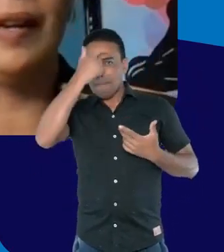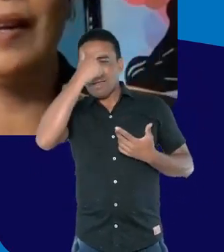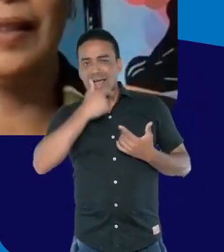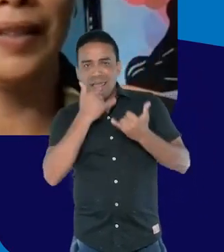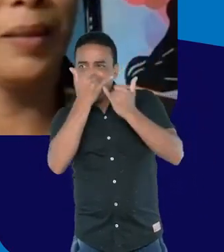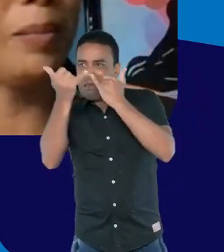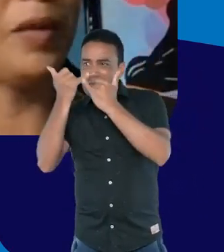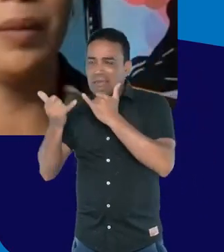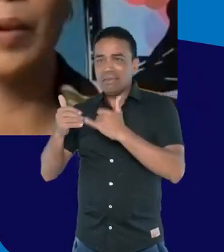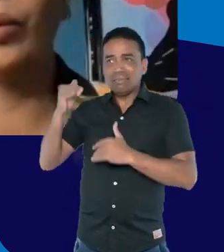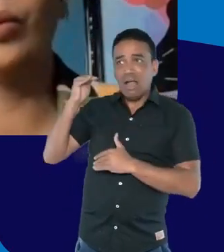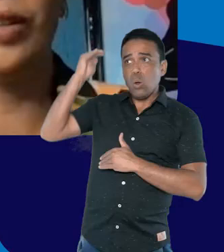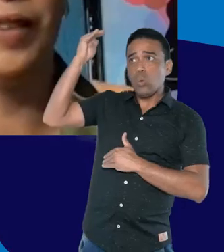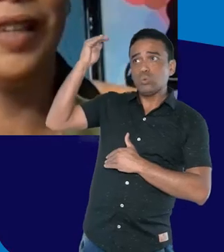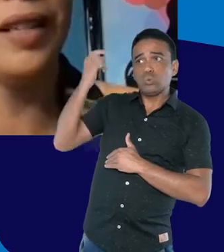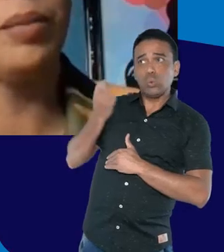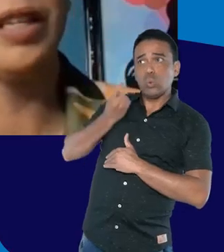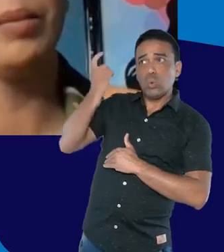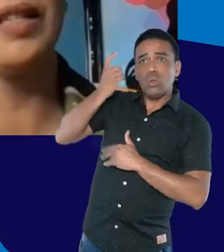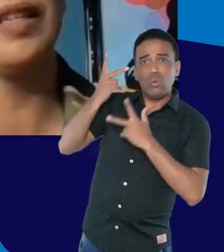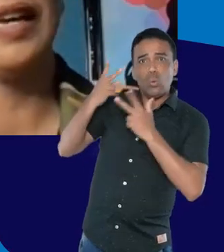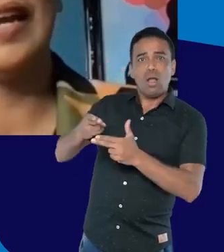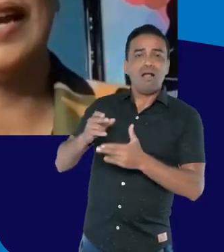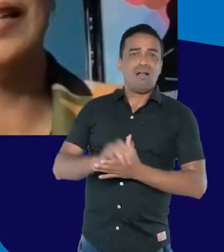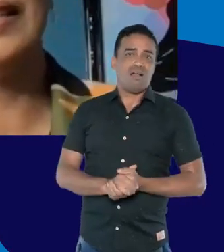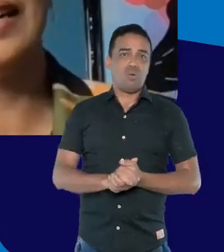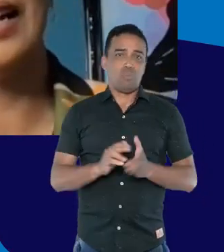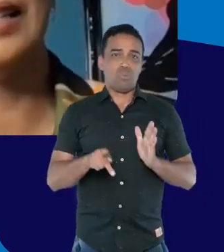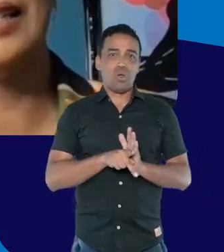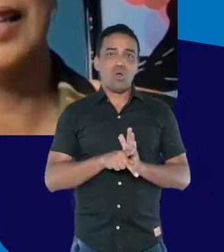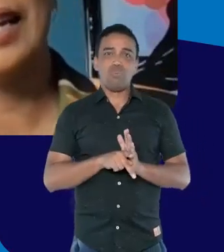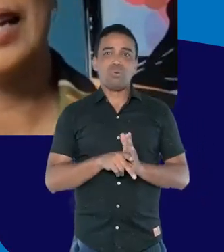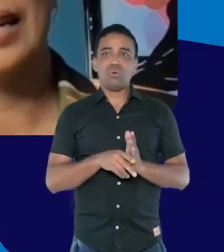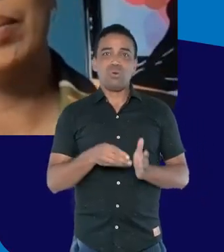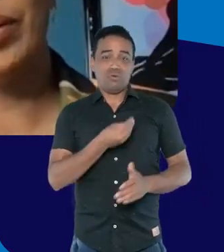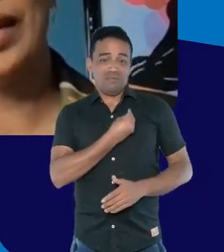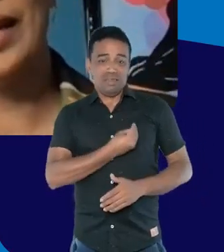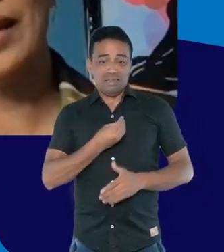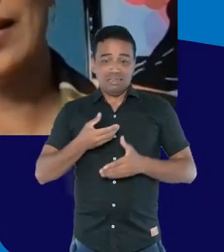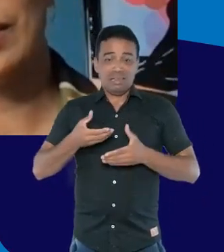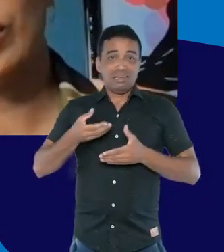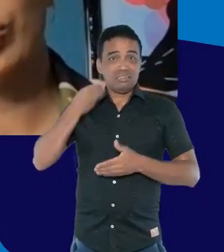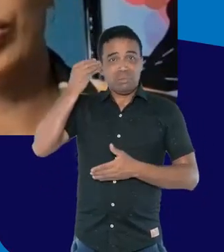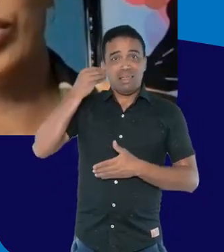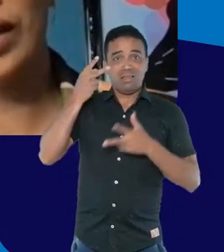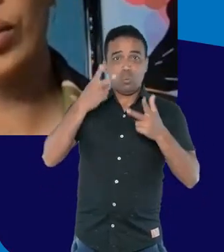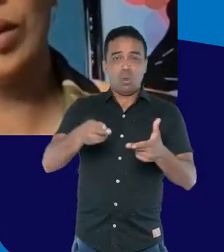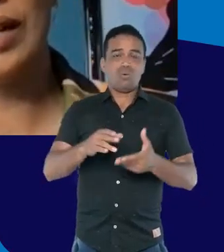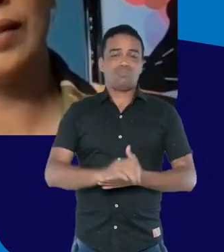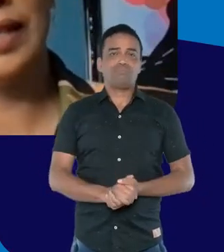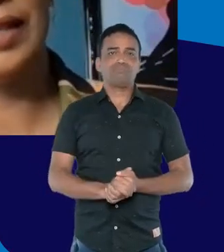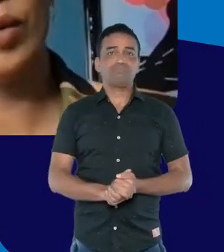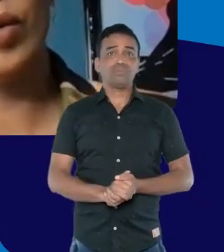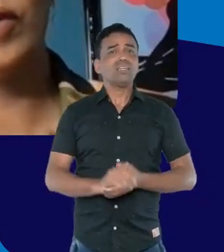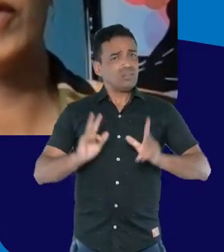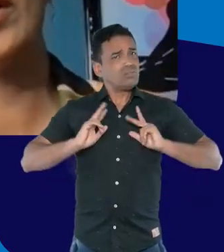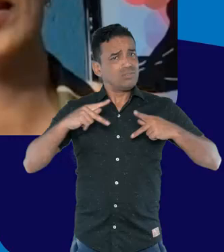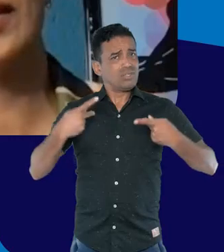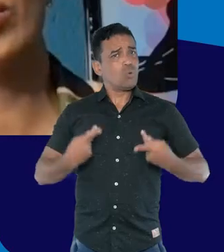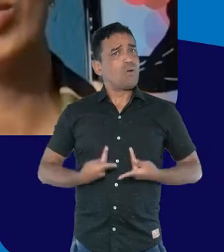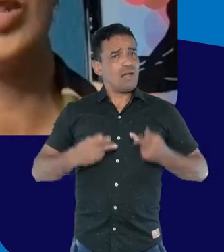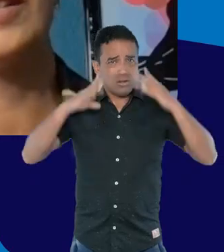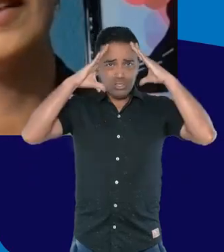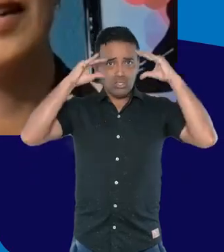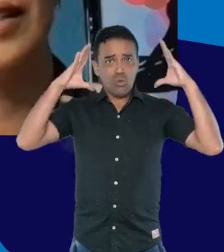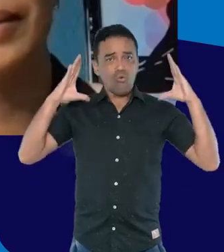mesma aparência, mesma altura, vêm das mesmas realidades, porque no ser humano ele se